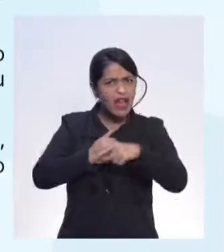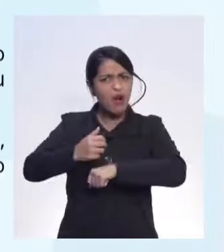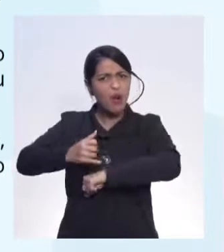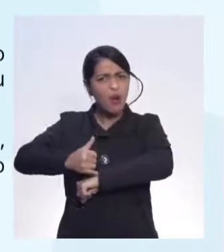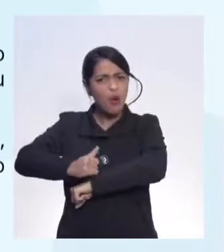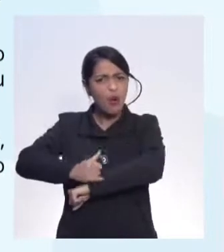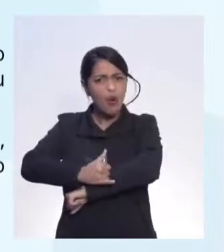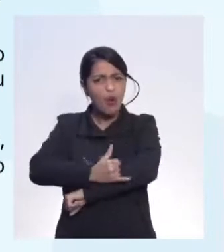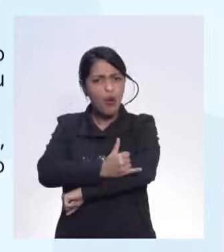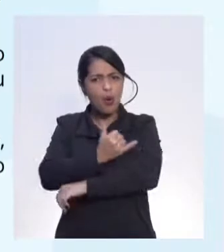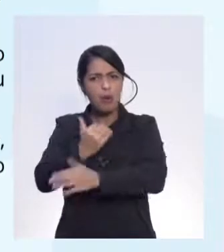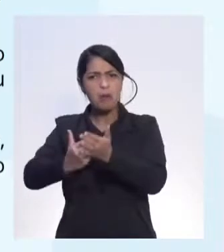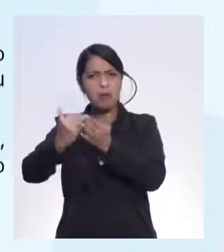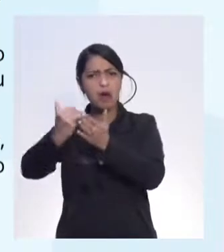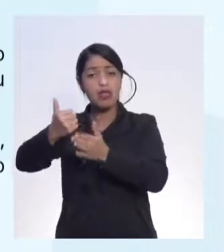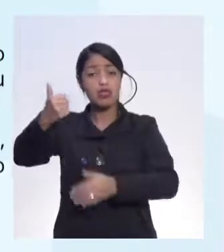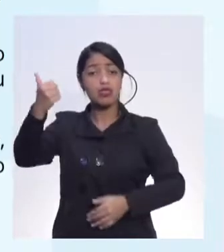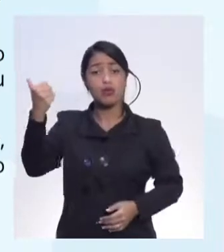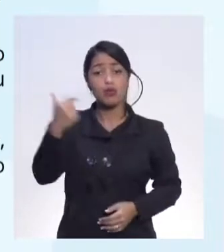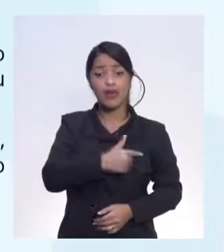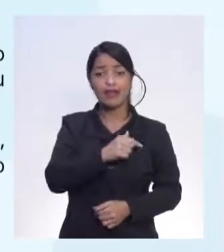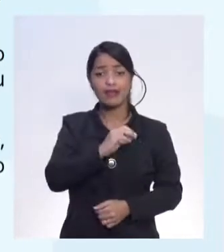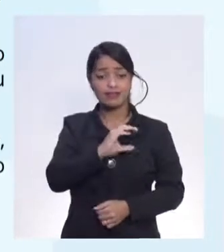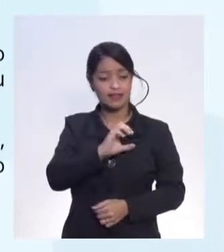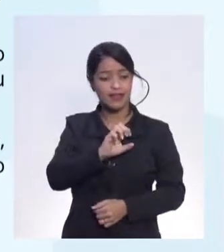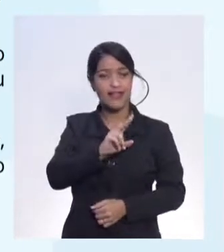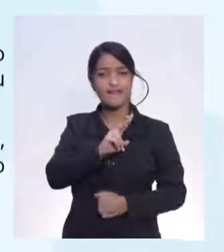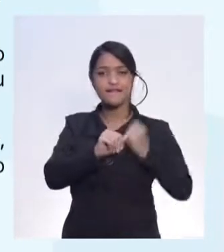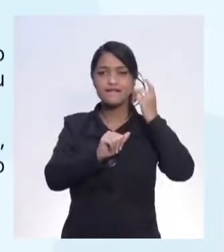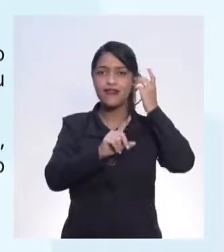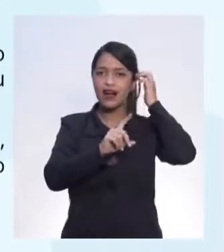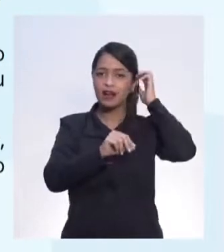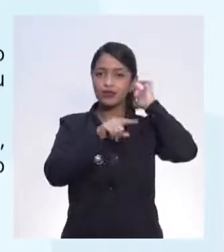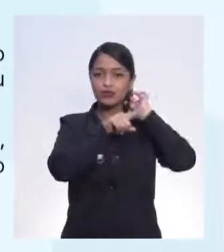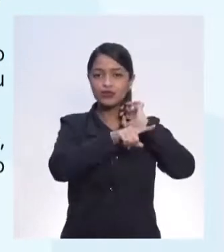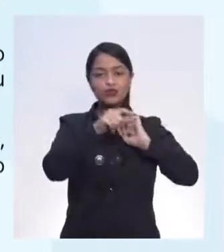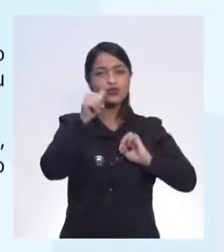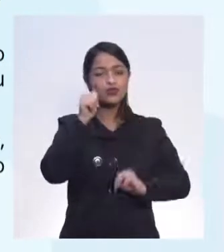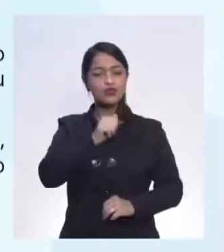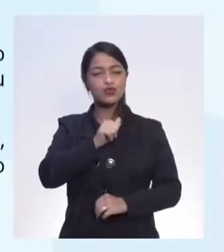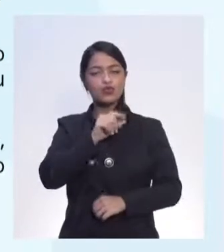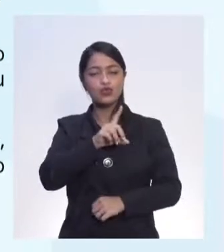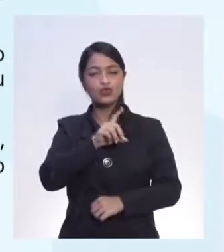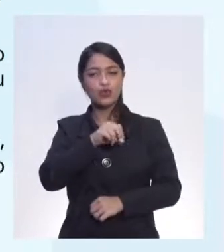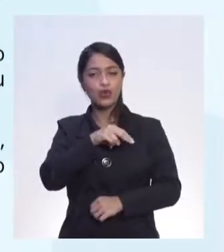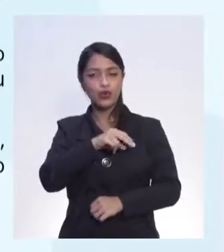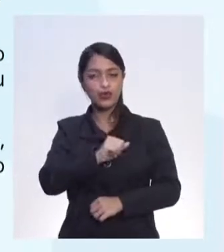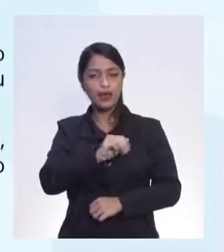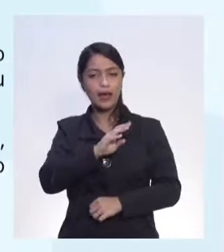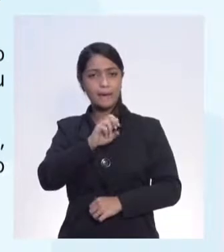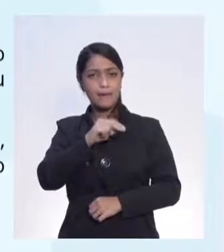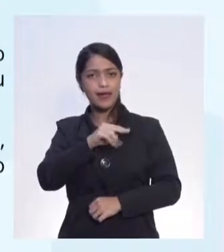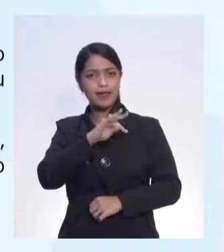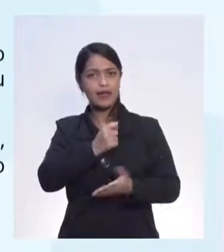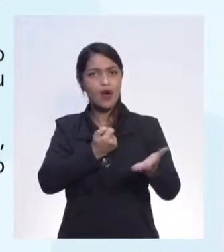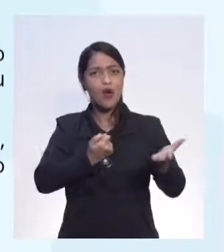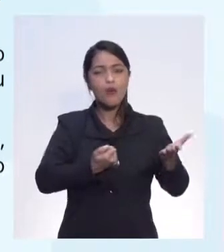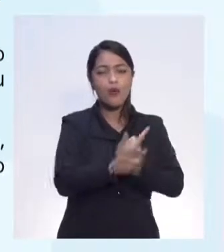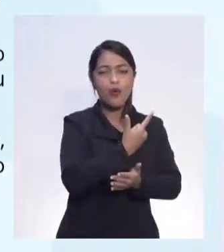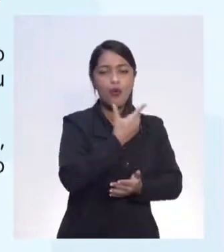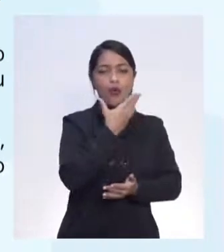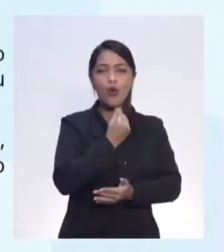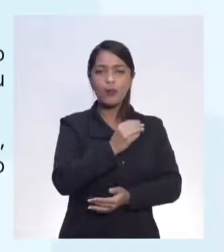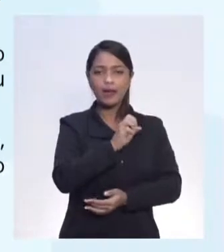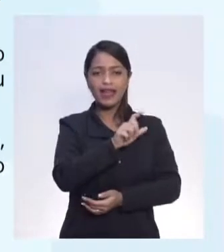que aquele célebre cevado que Dona Benta comprou do Elias Turco. Parece que nem pode erguer-se do